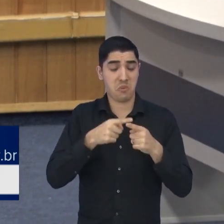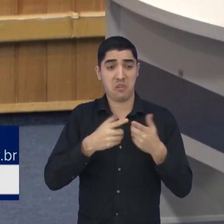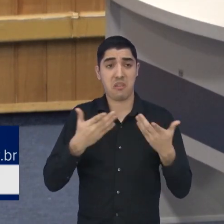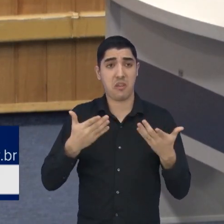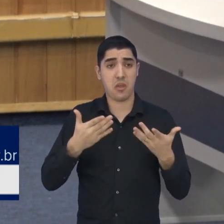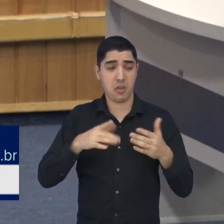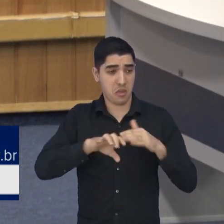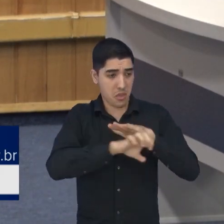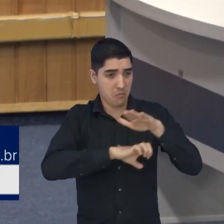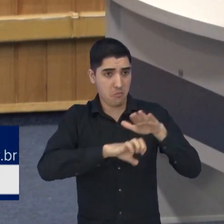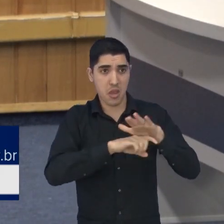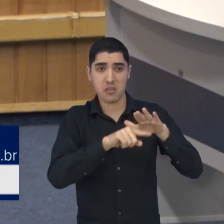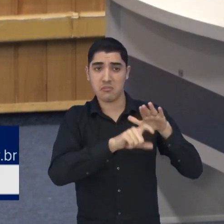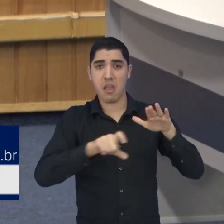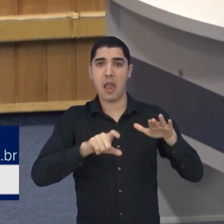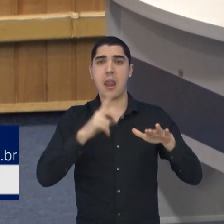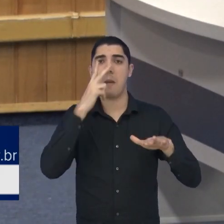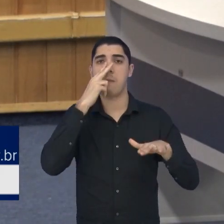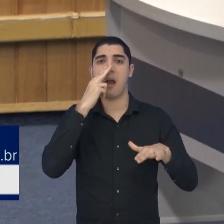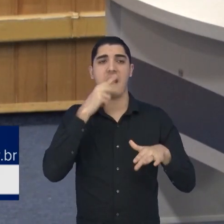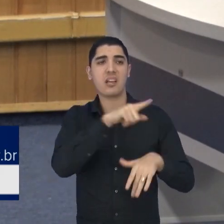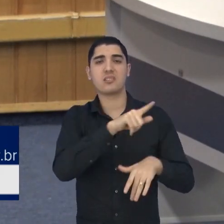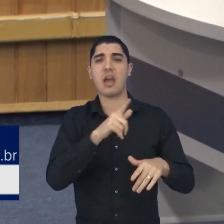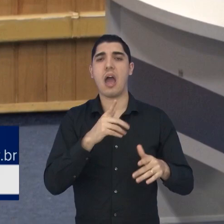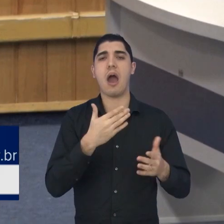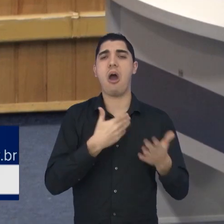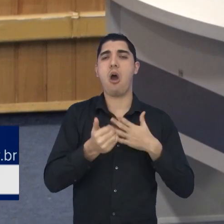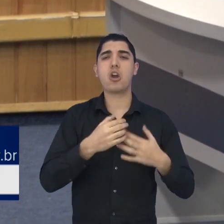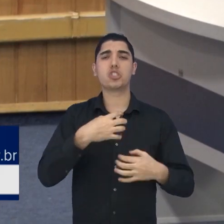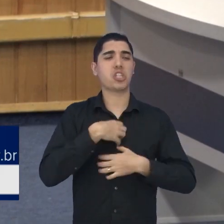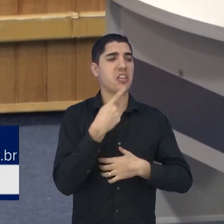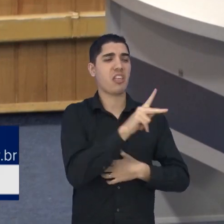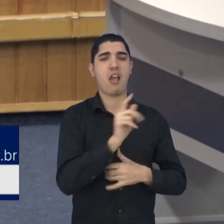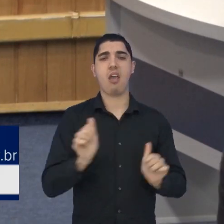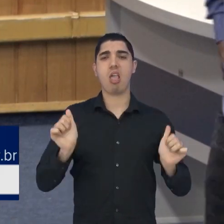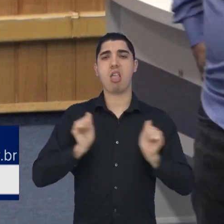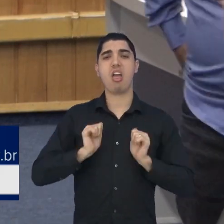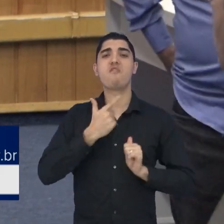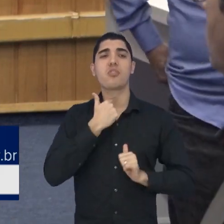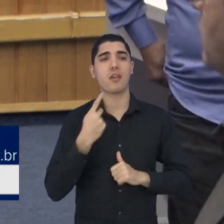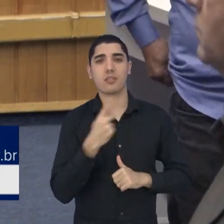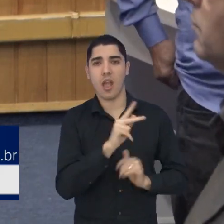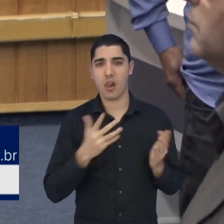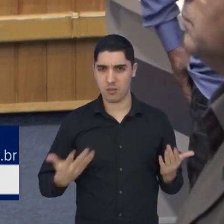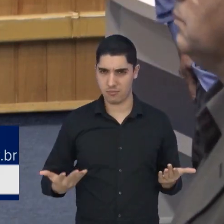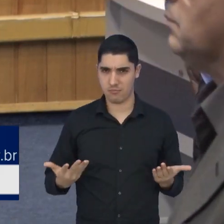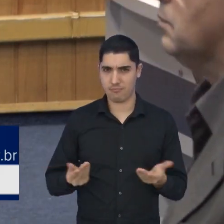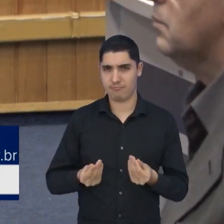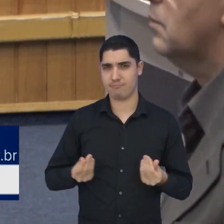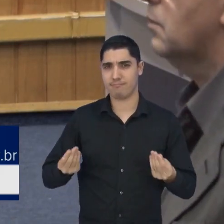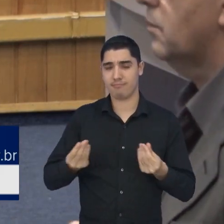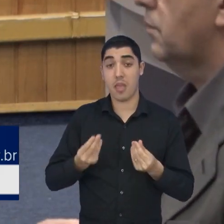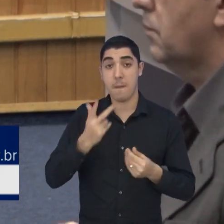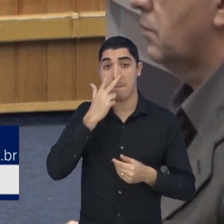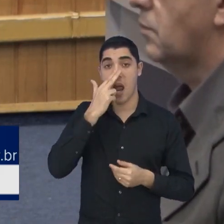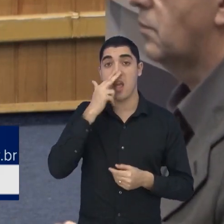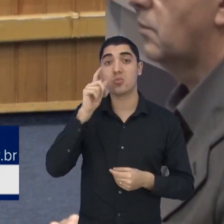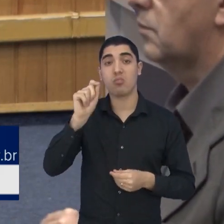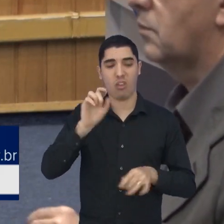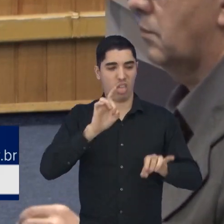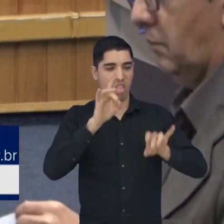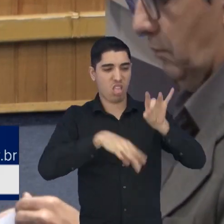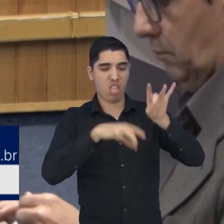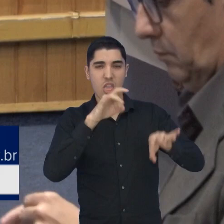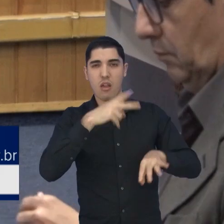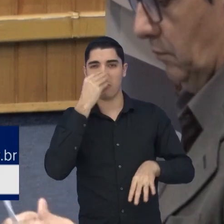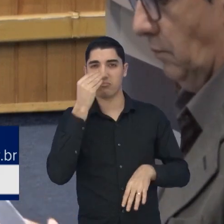as empresas estão fazendo o que realmente elas querem e o que elas podem, porque o sistema está tão sucateado que a própria empresa